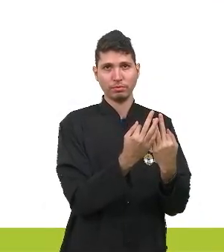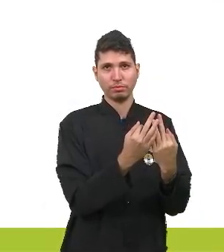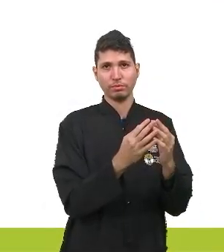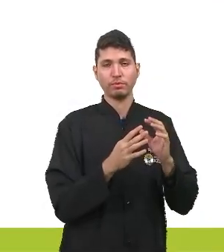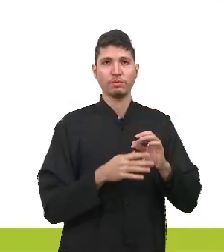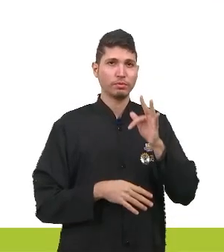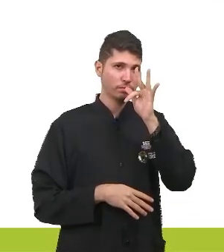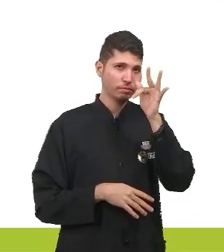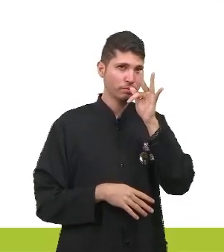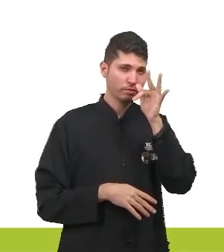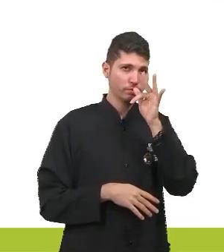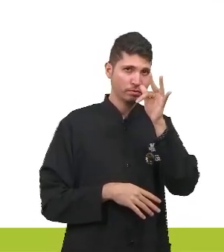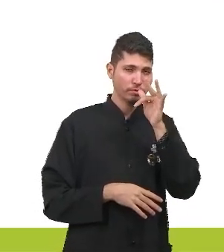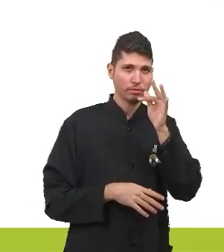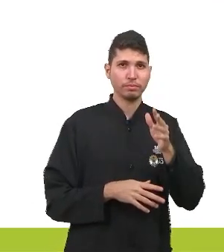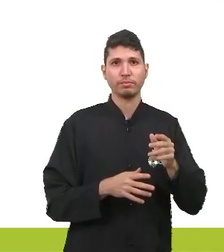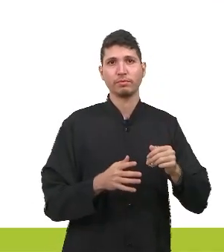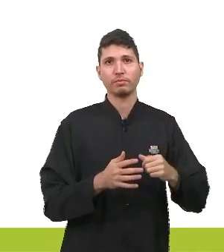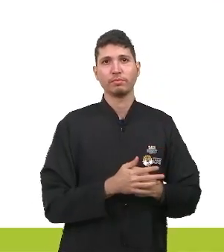Voltamos para a questão.